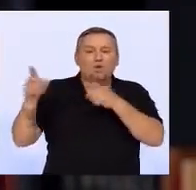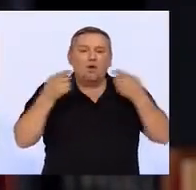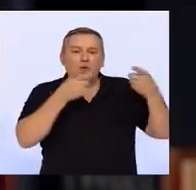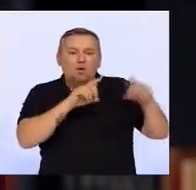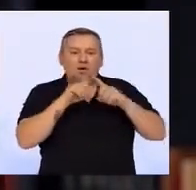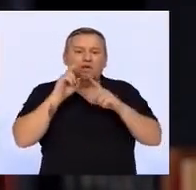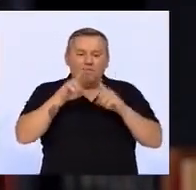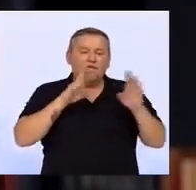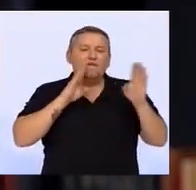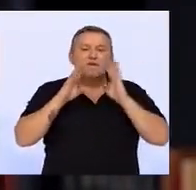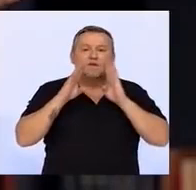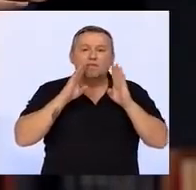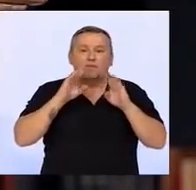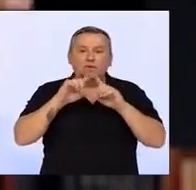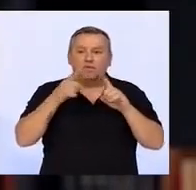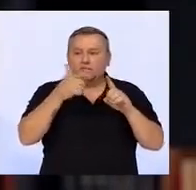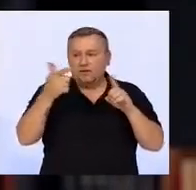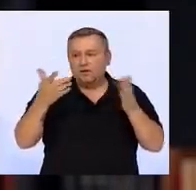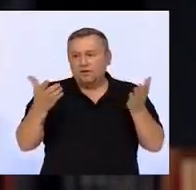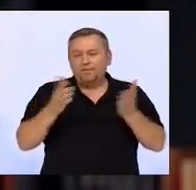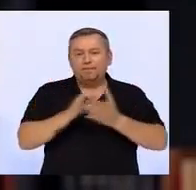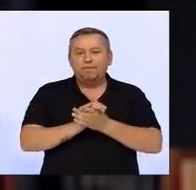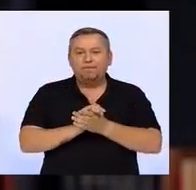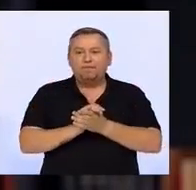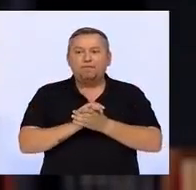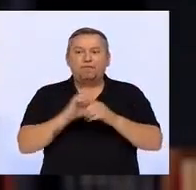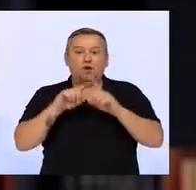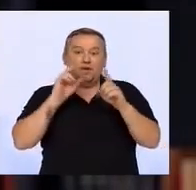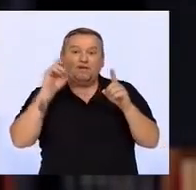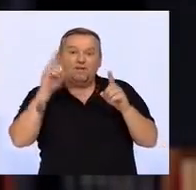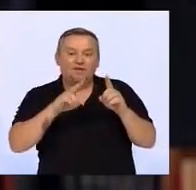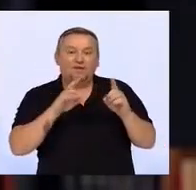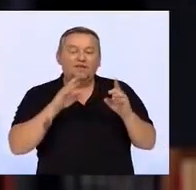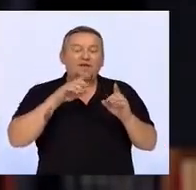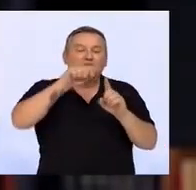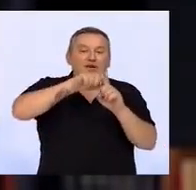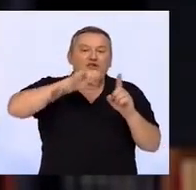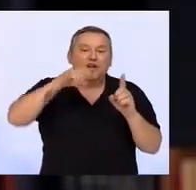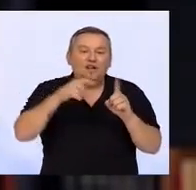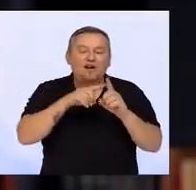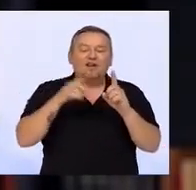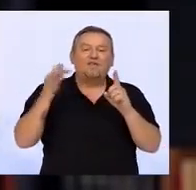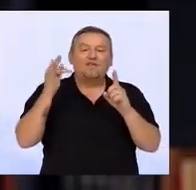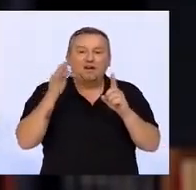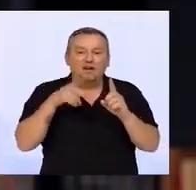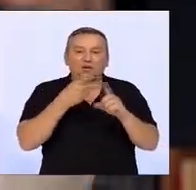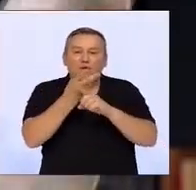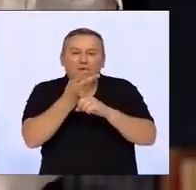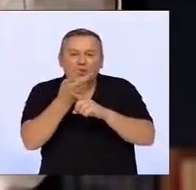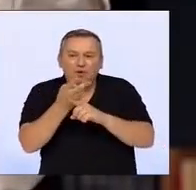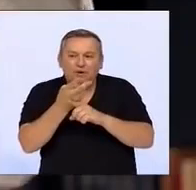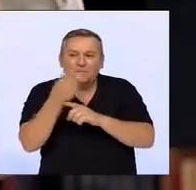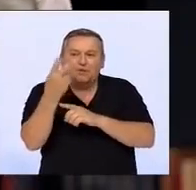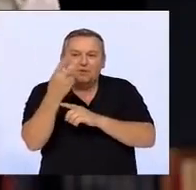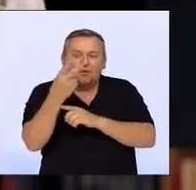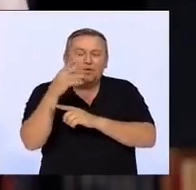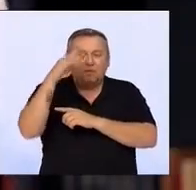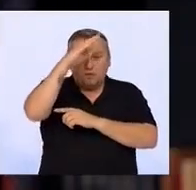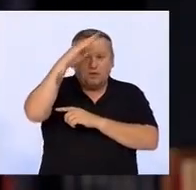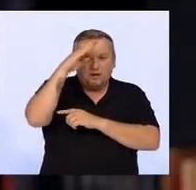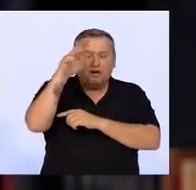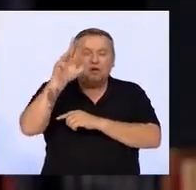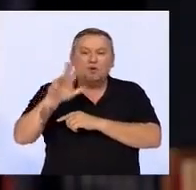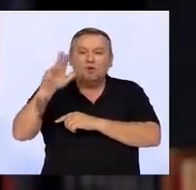É o quê? Você não tem a mesma audiência que você tem, né? Mas vai ver lá em janeiro, fevereiro, eu estou traçando esse quadro. Os dois, Bolsonaro e Lula,